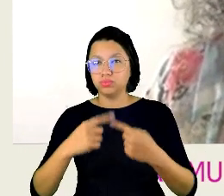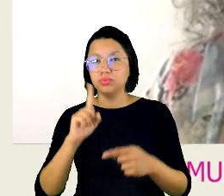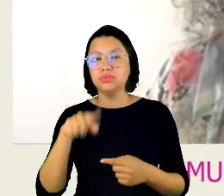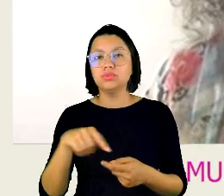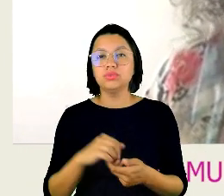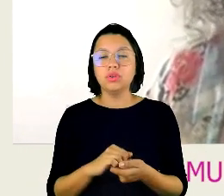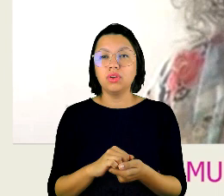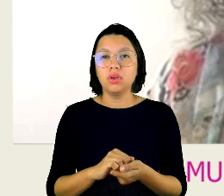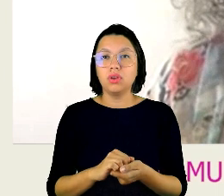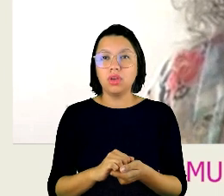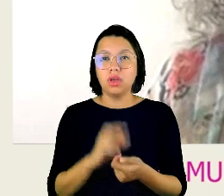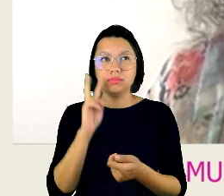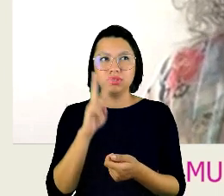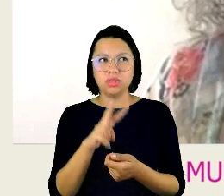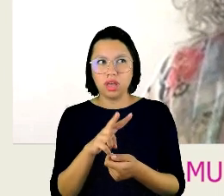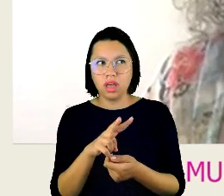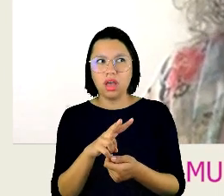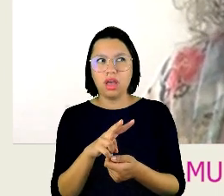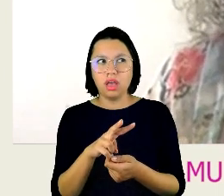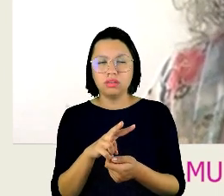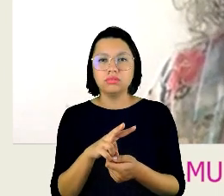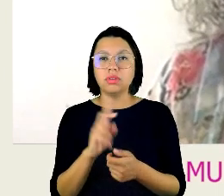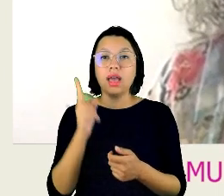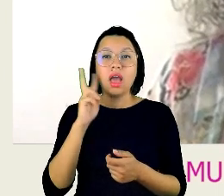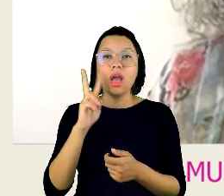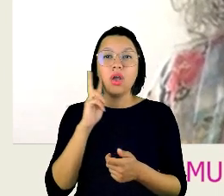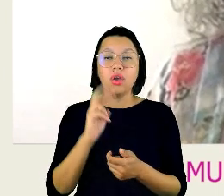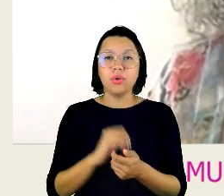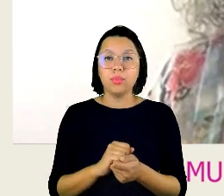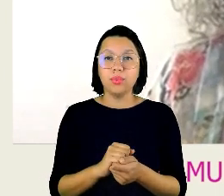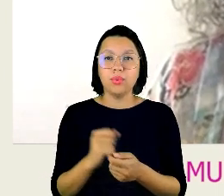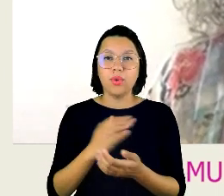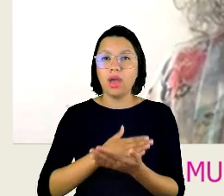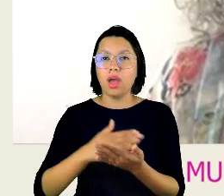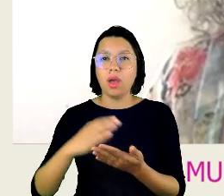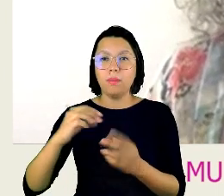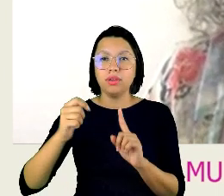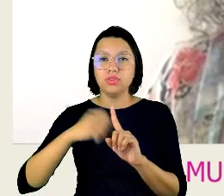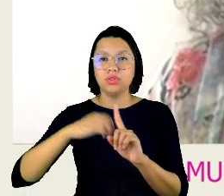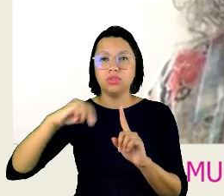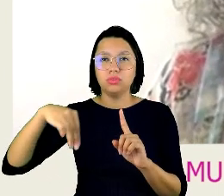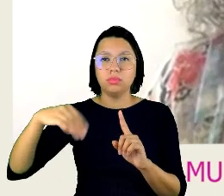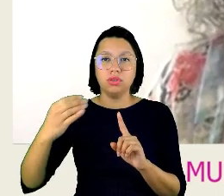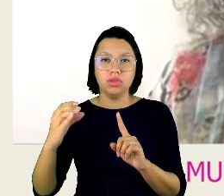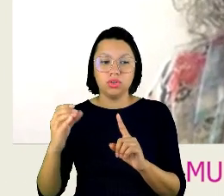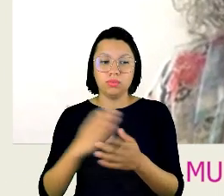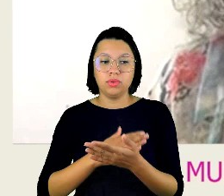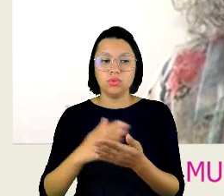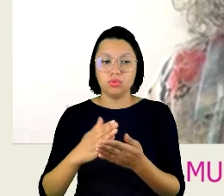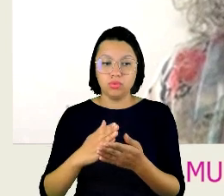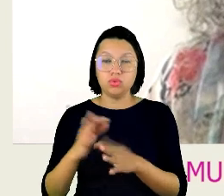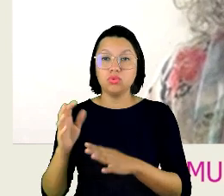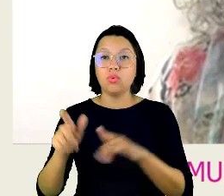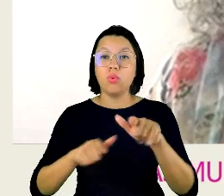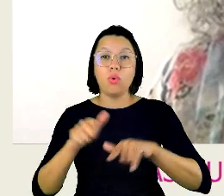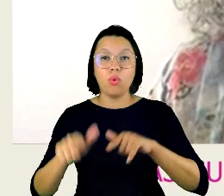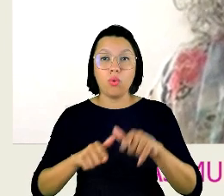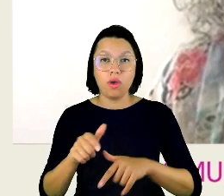que foram enxergados, e a gente lembrou, a partir de março, já a gente começou uma ação